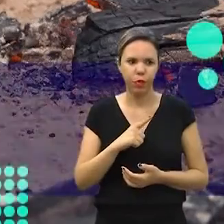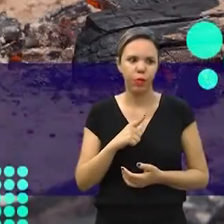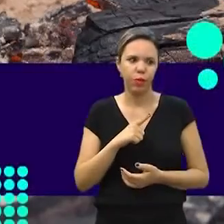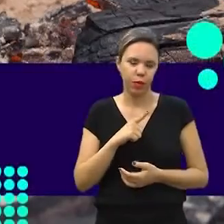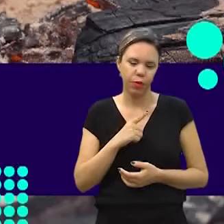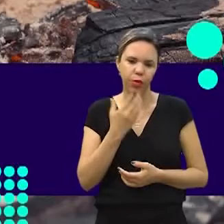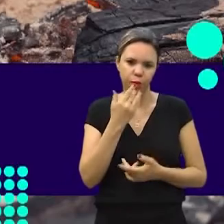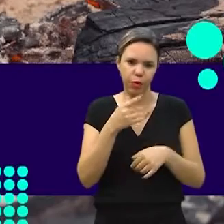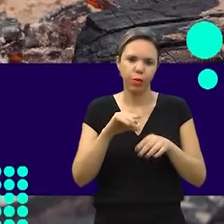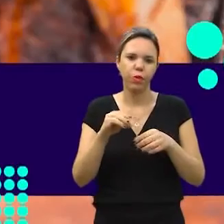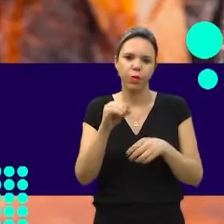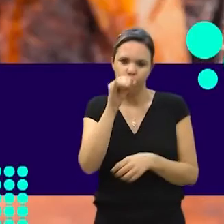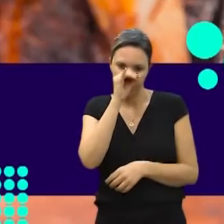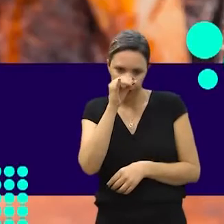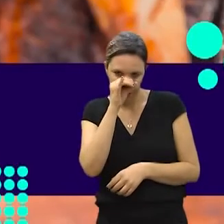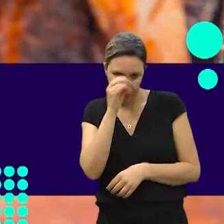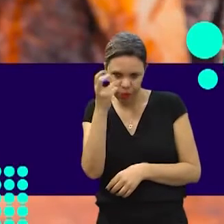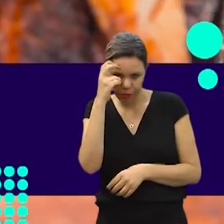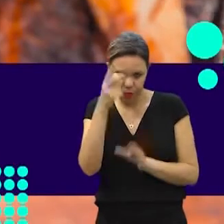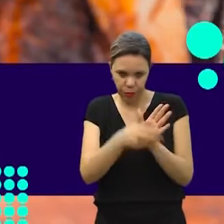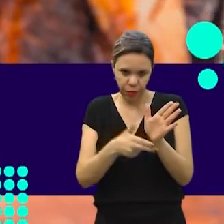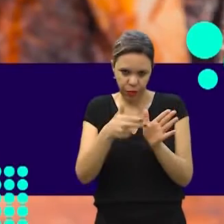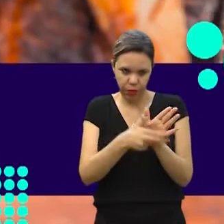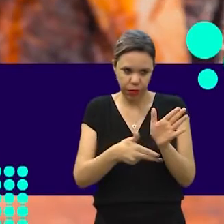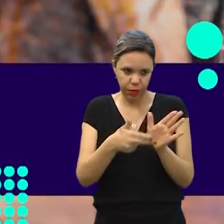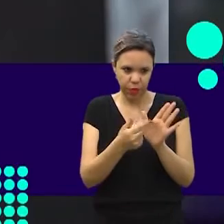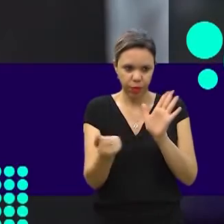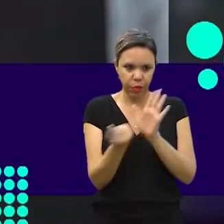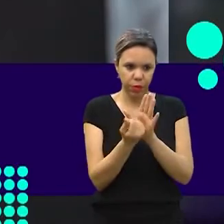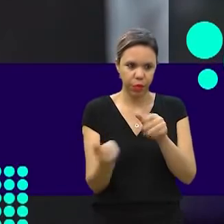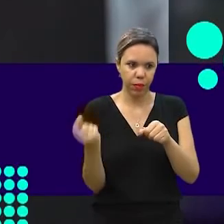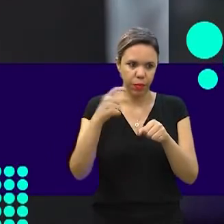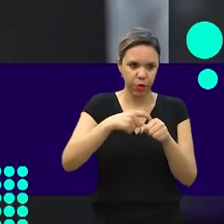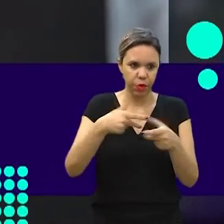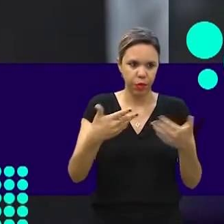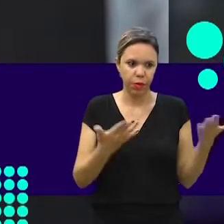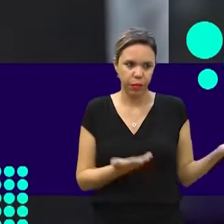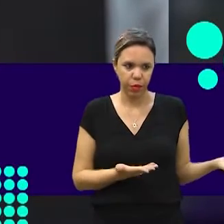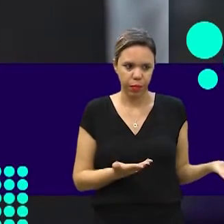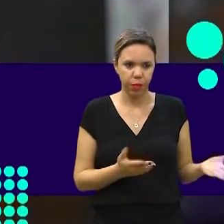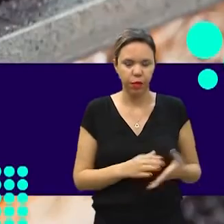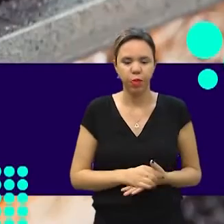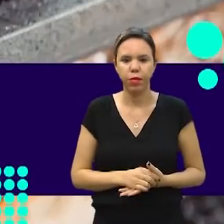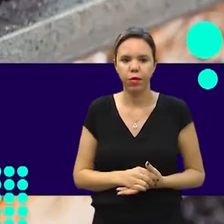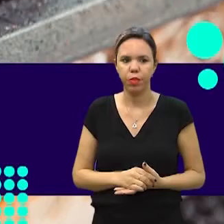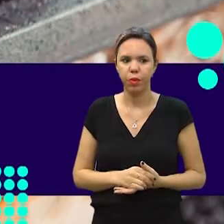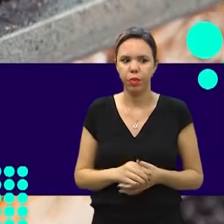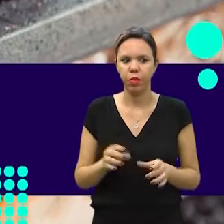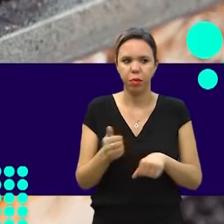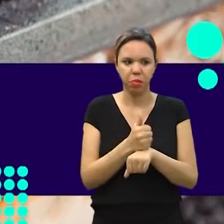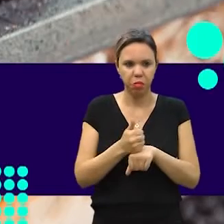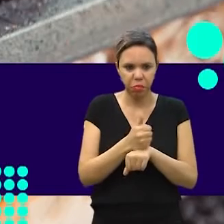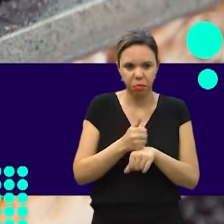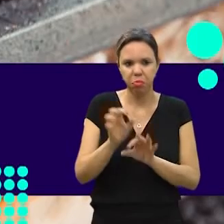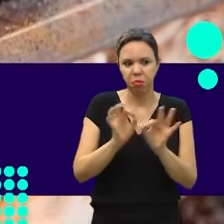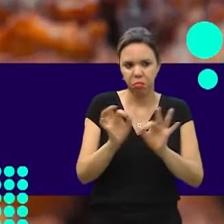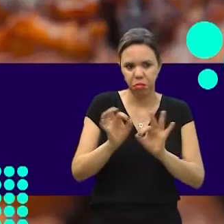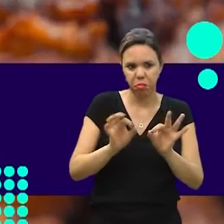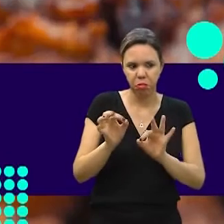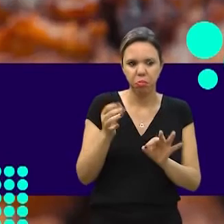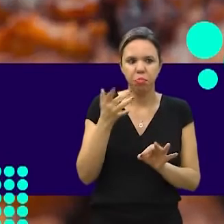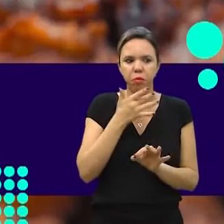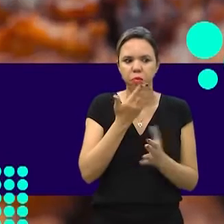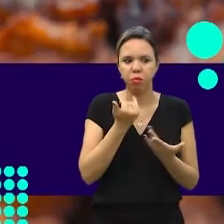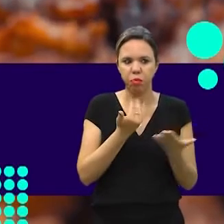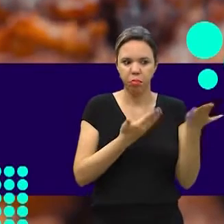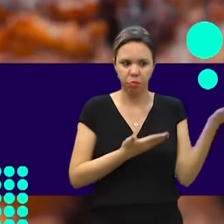ter festival de torresmo e costela na Estação Cultura. O evento marca o retorno das atividades no espaço. Especialistas no